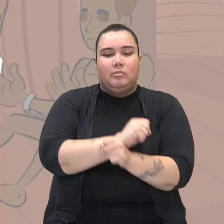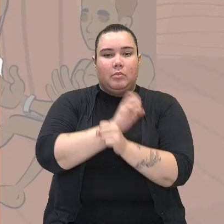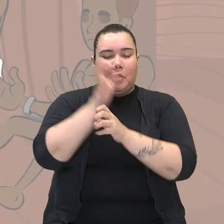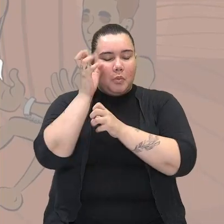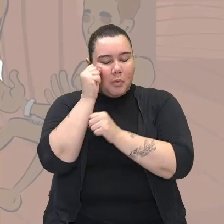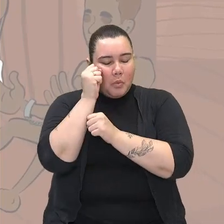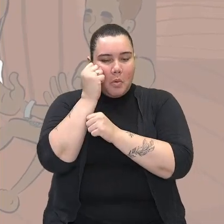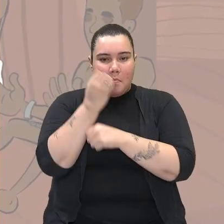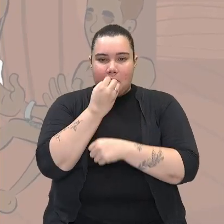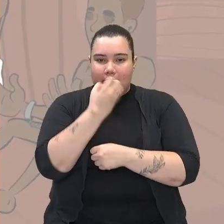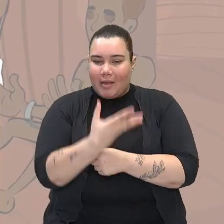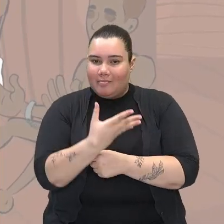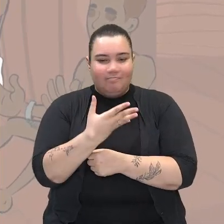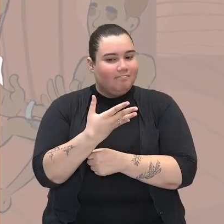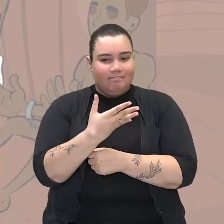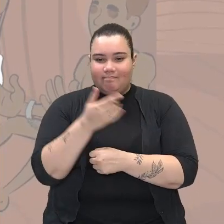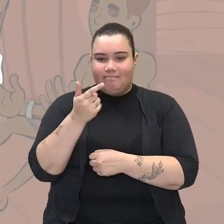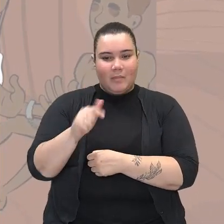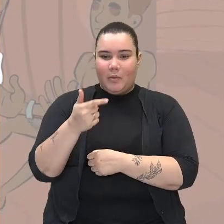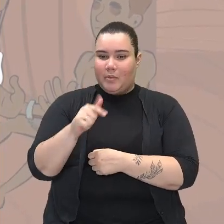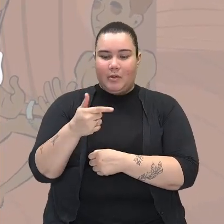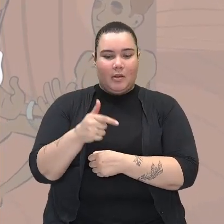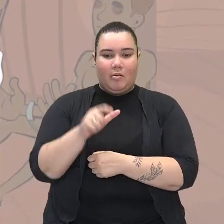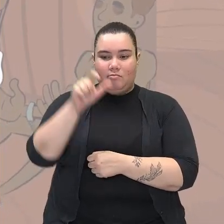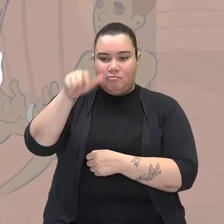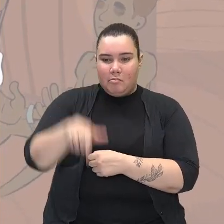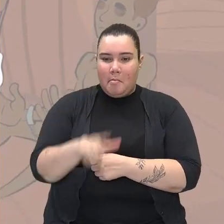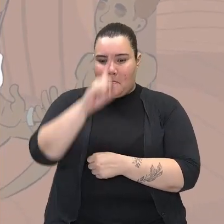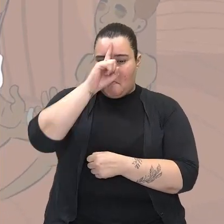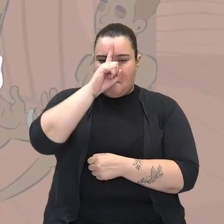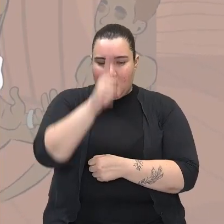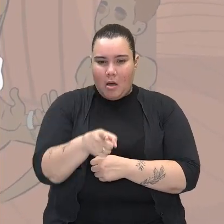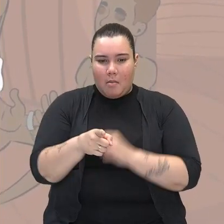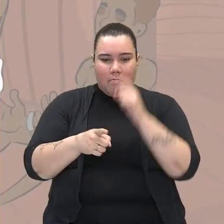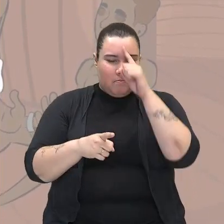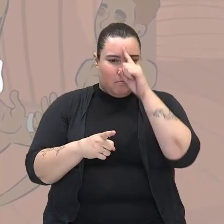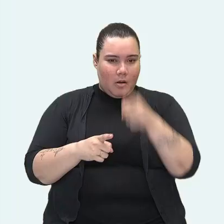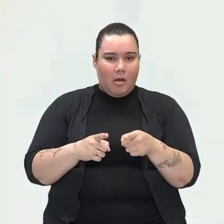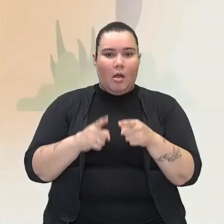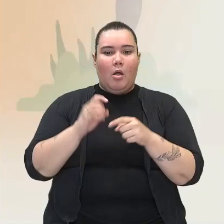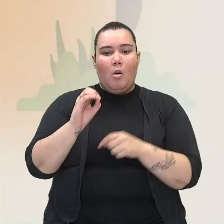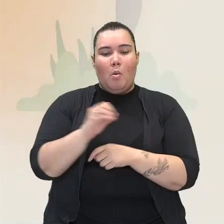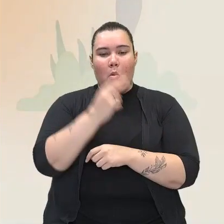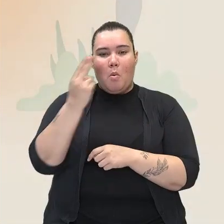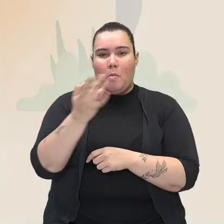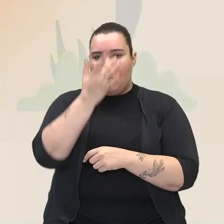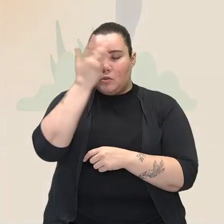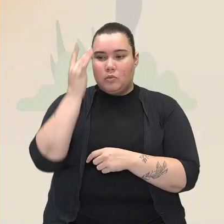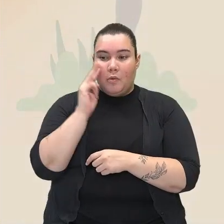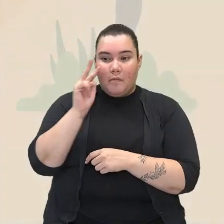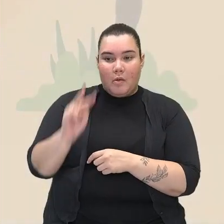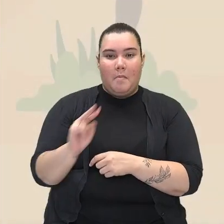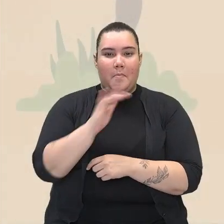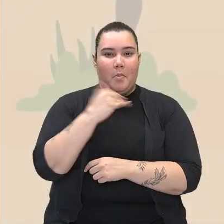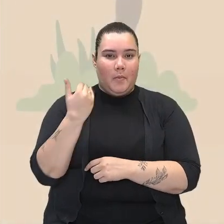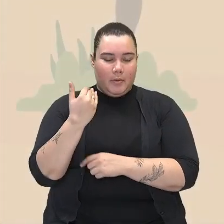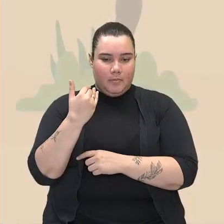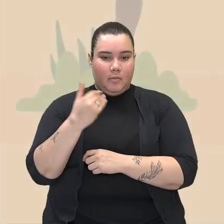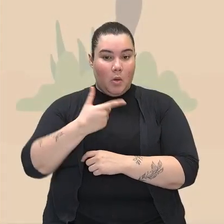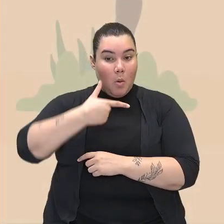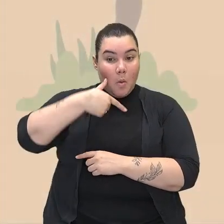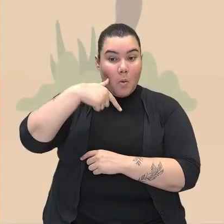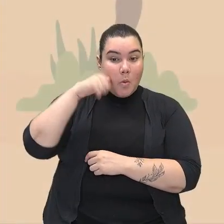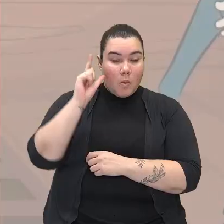cortado, pelo arranco de um finado e o baque de um corpo ao mar. Ontem plena liberdade,